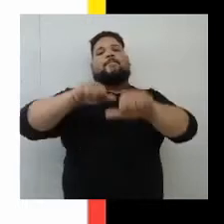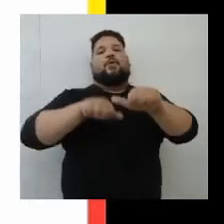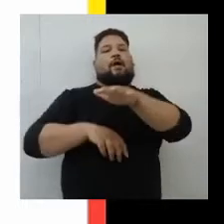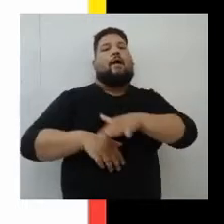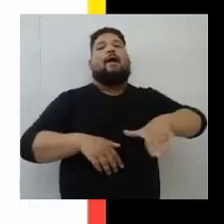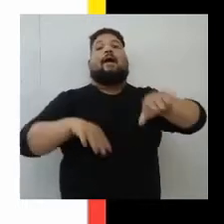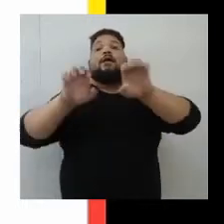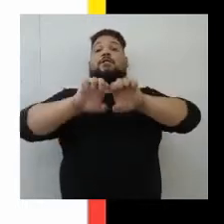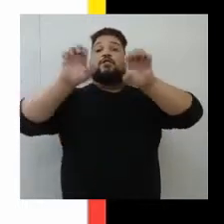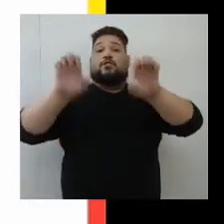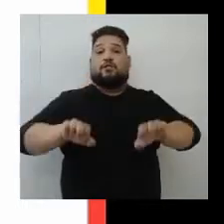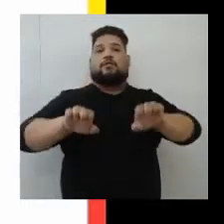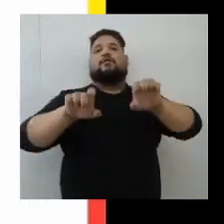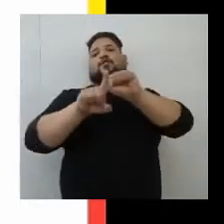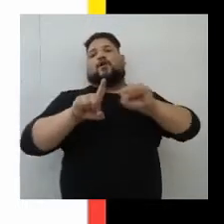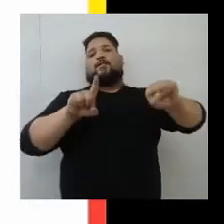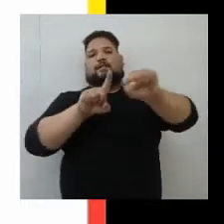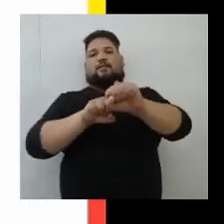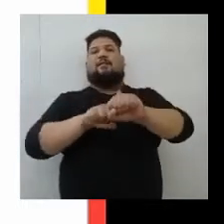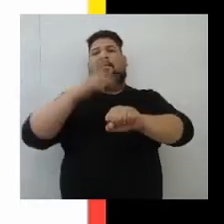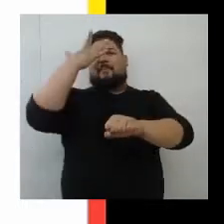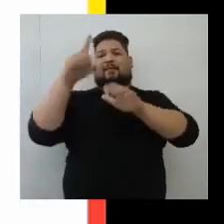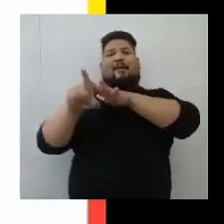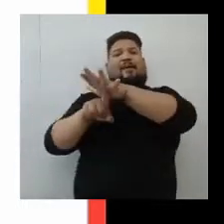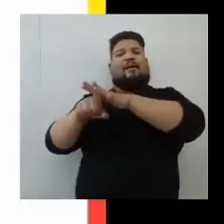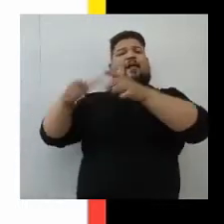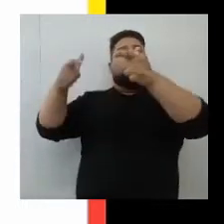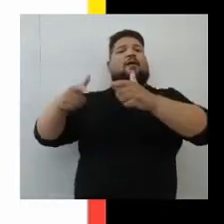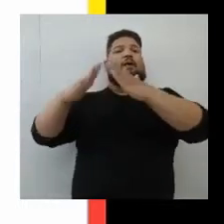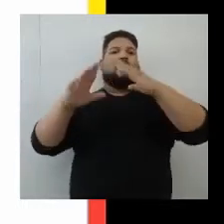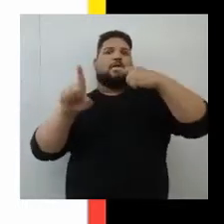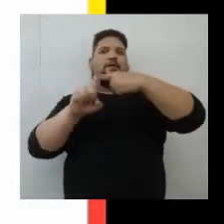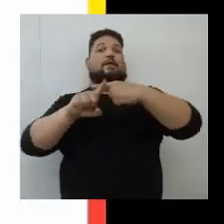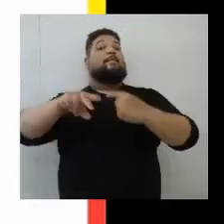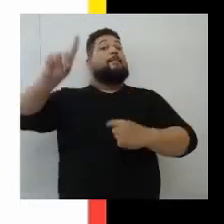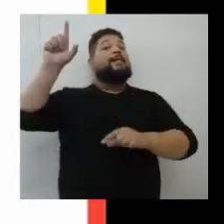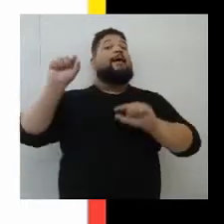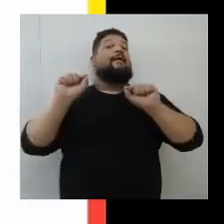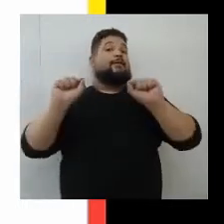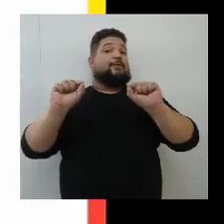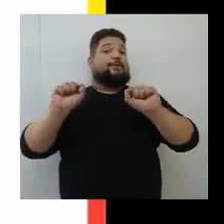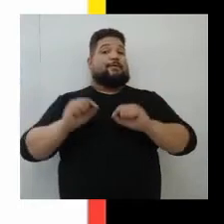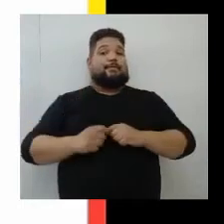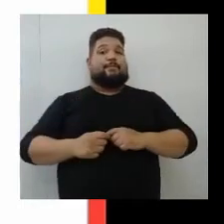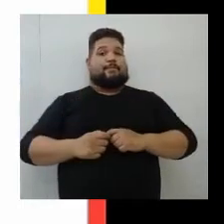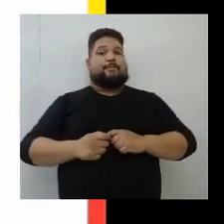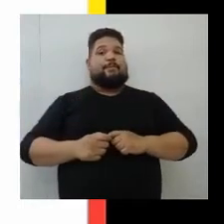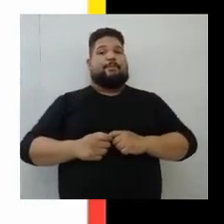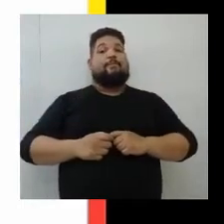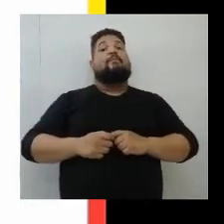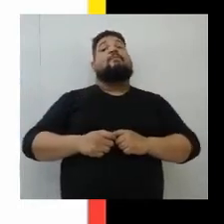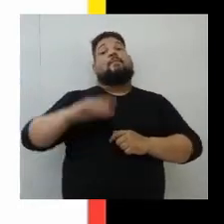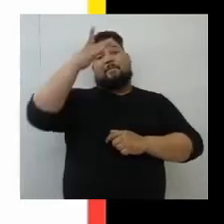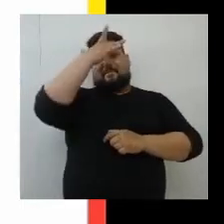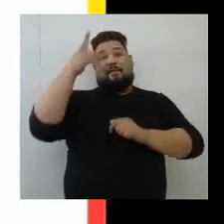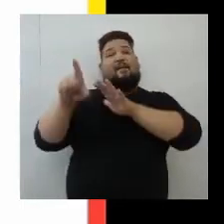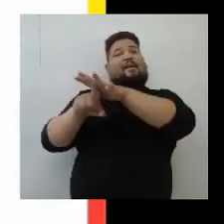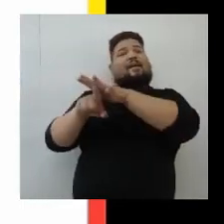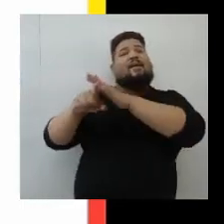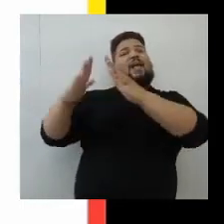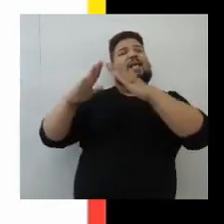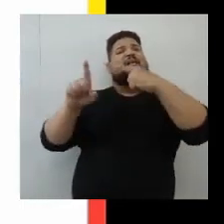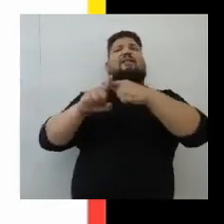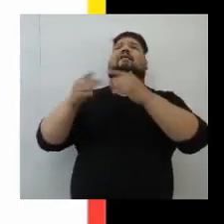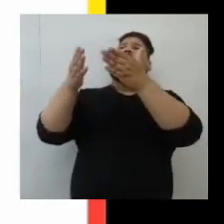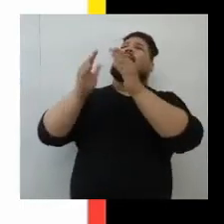As pessoas recorriam à igreja, principalmente, lembrando, a igreja da época, tá bem? Recorriam à igreja